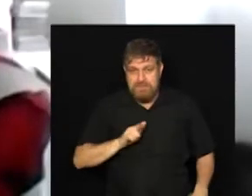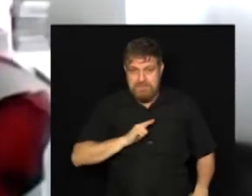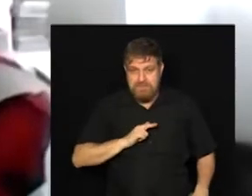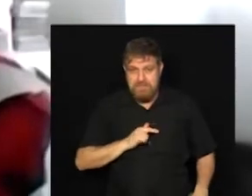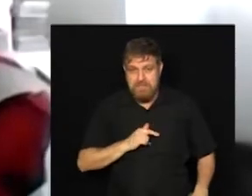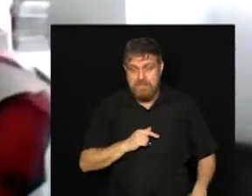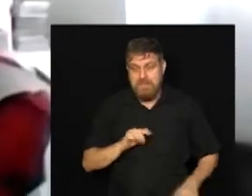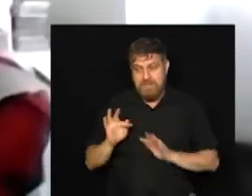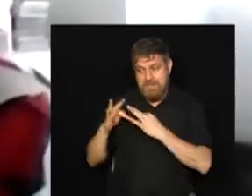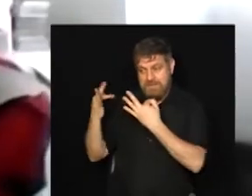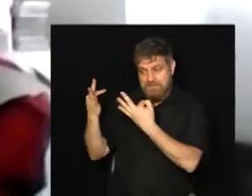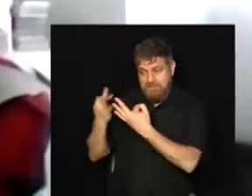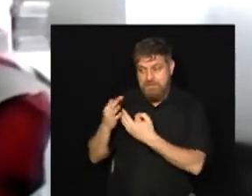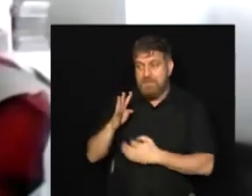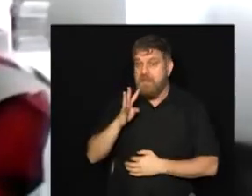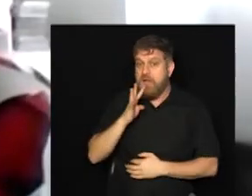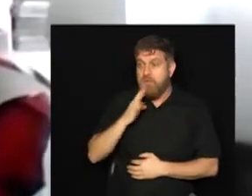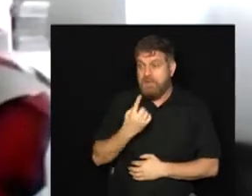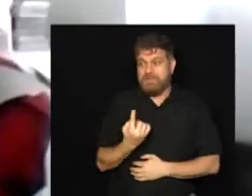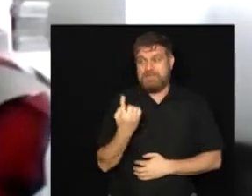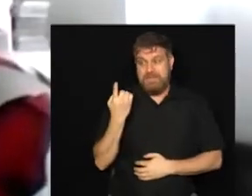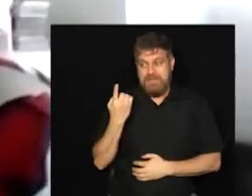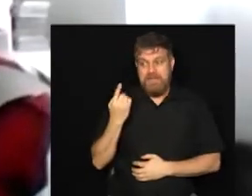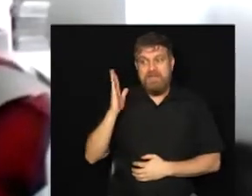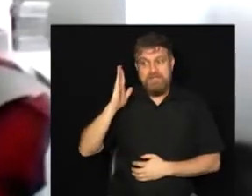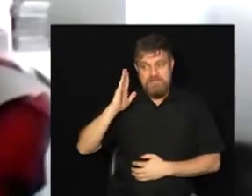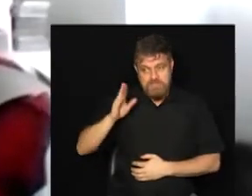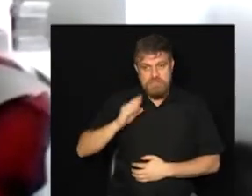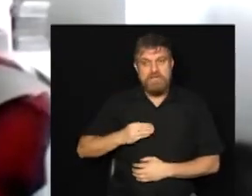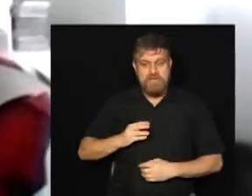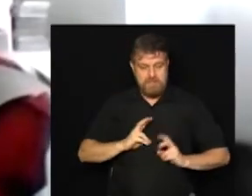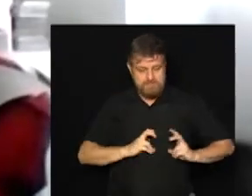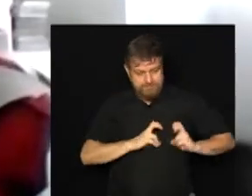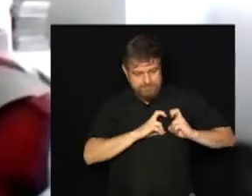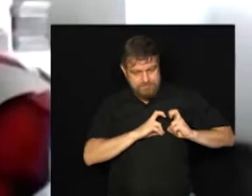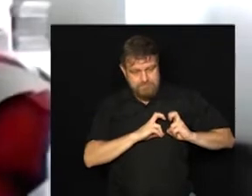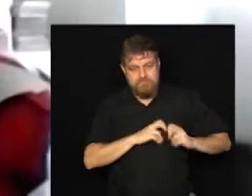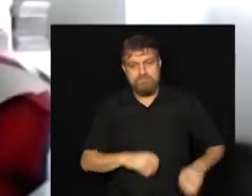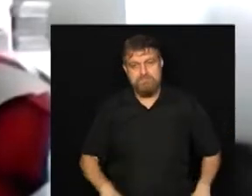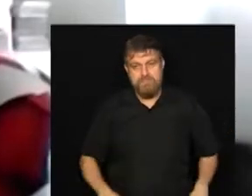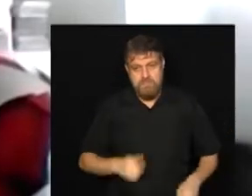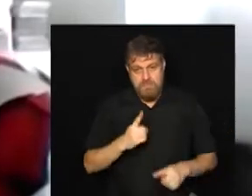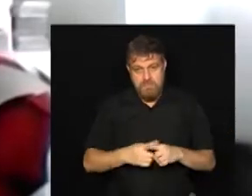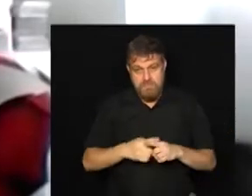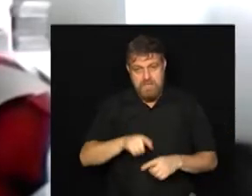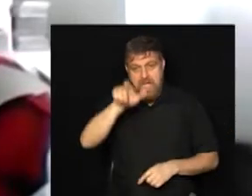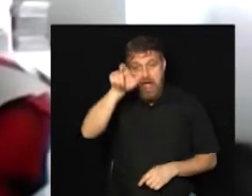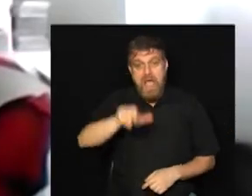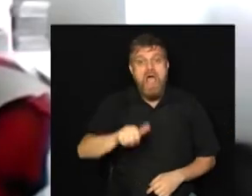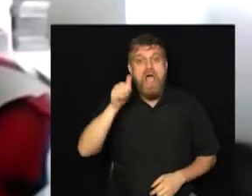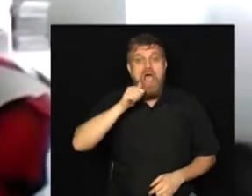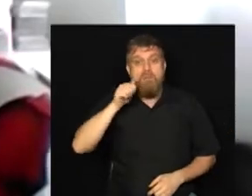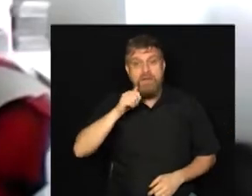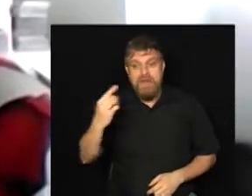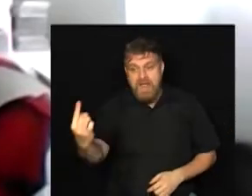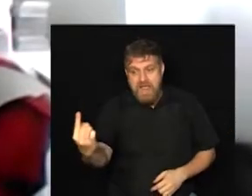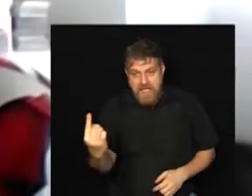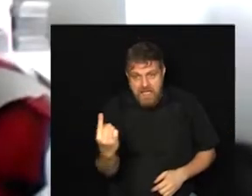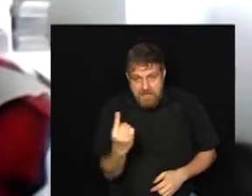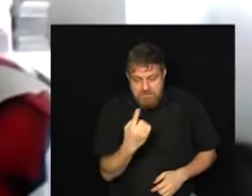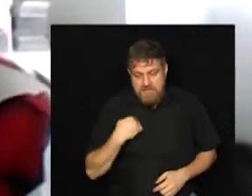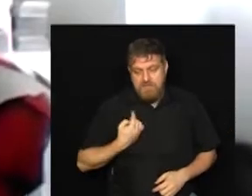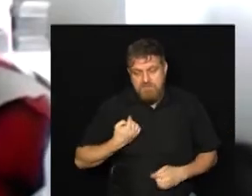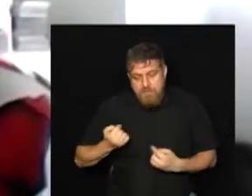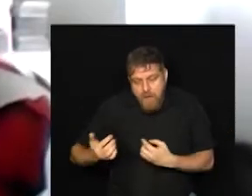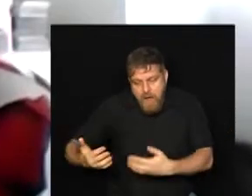algum parente que elas conheçam o histórico da sua família genético. Porque daí elas são acolhidas de forma